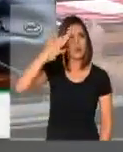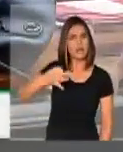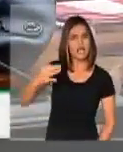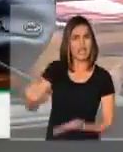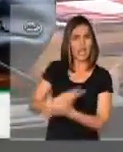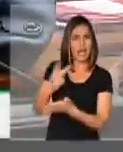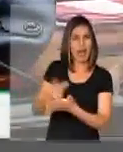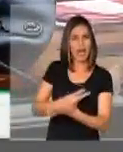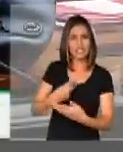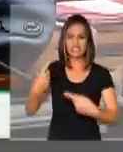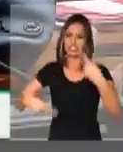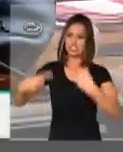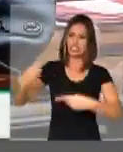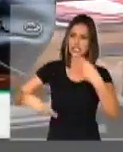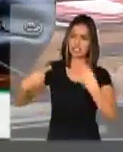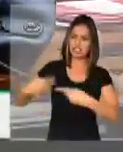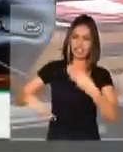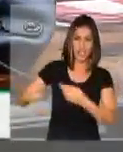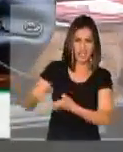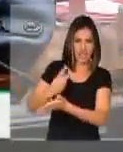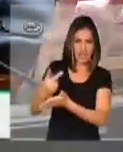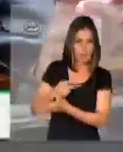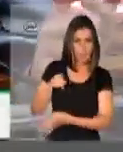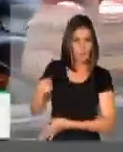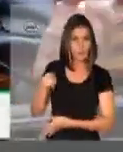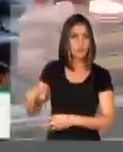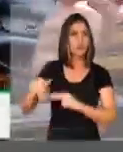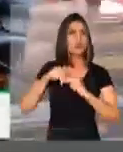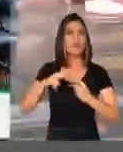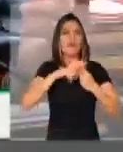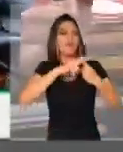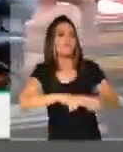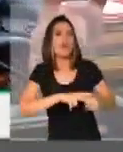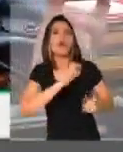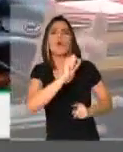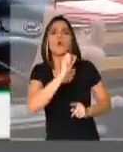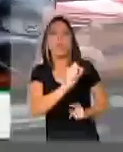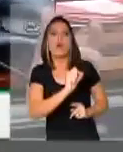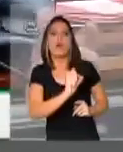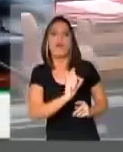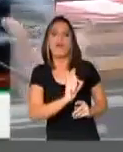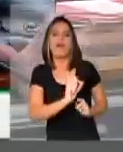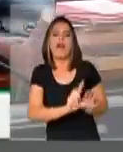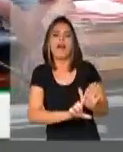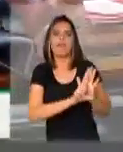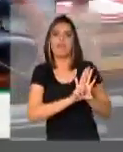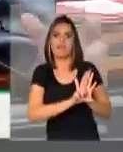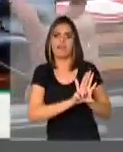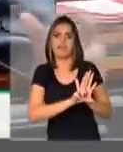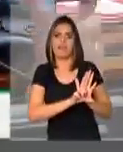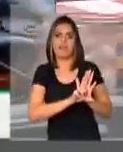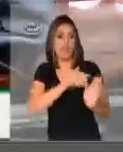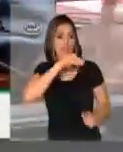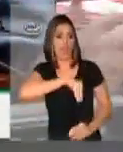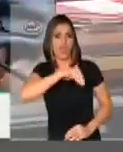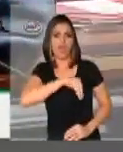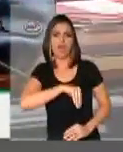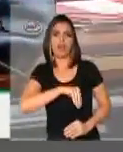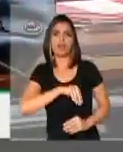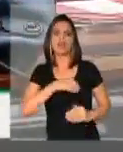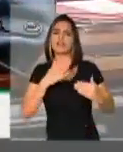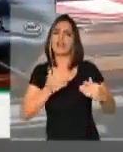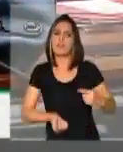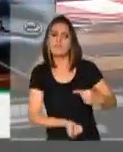o nosso debate dizendo que nós vamos corrigir política remuneratória que efetivamente